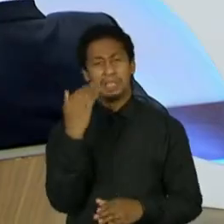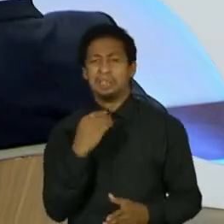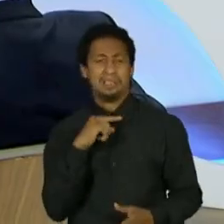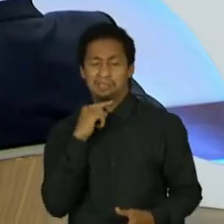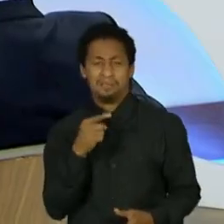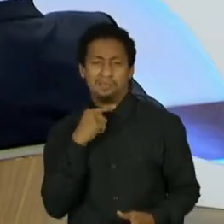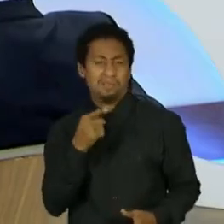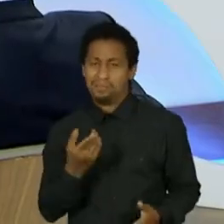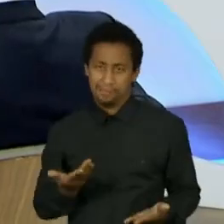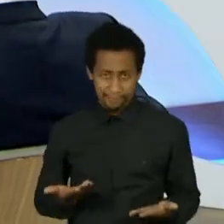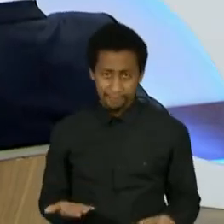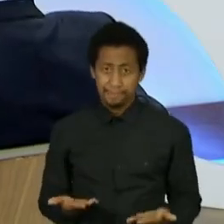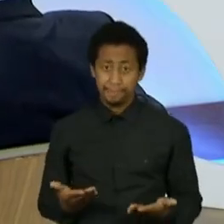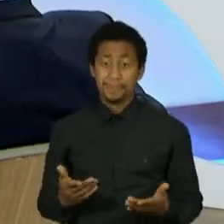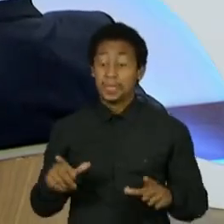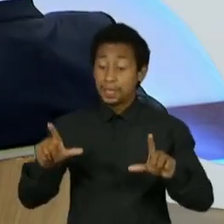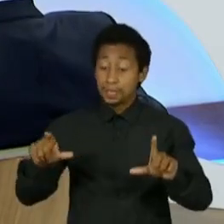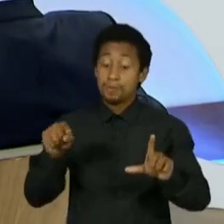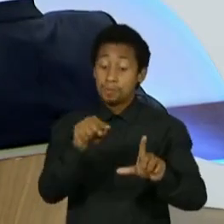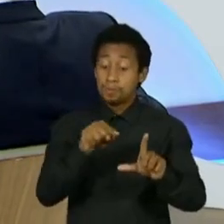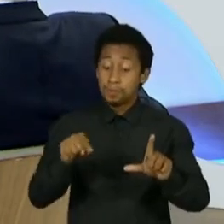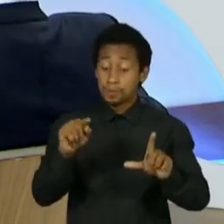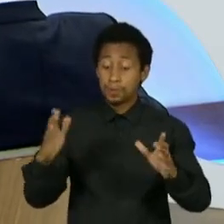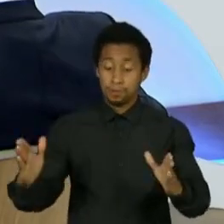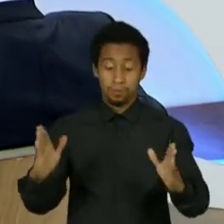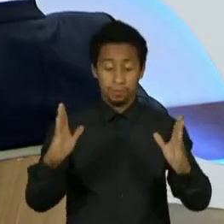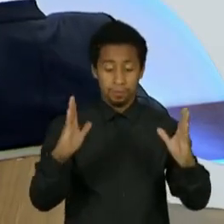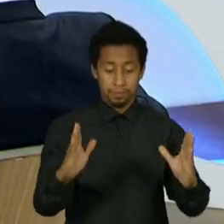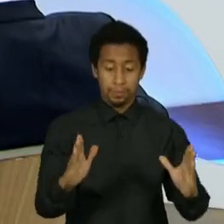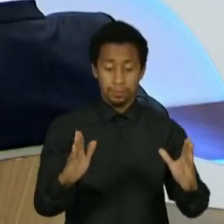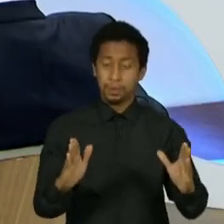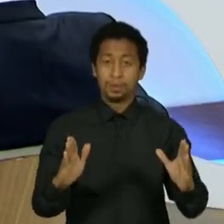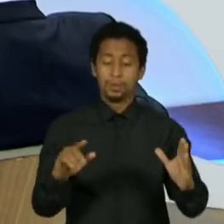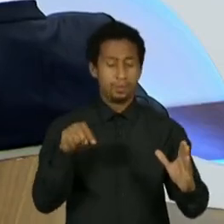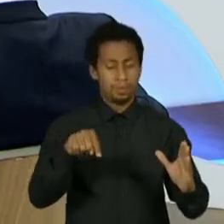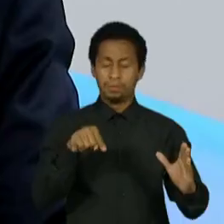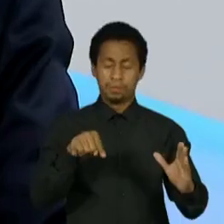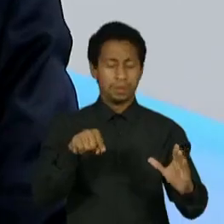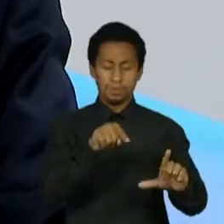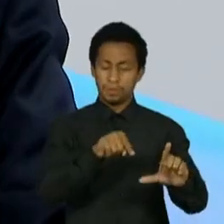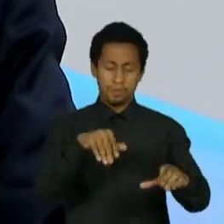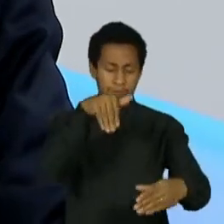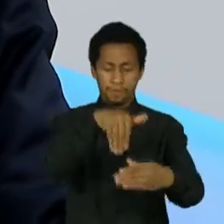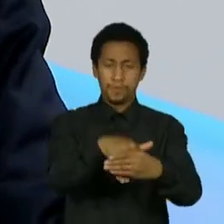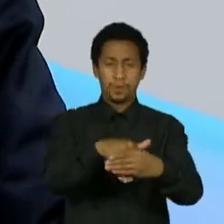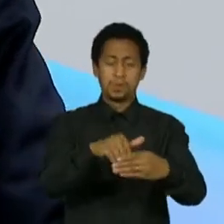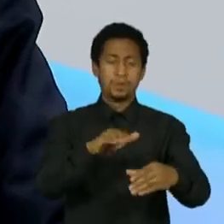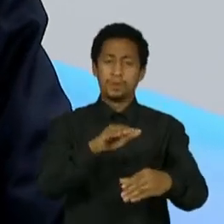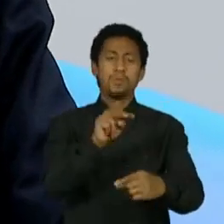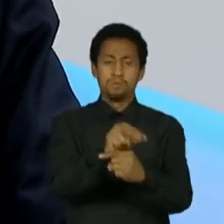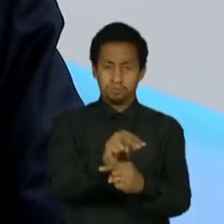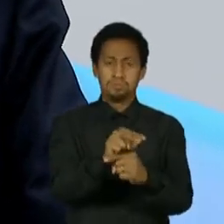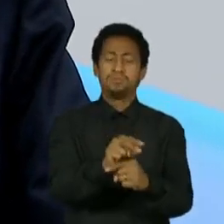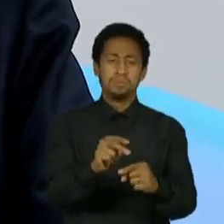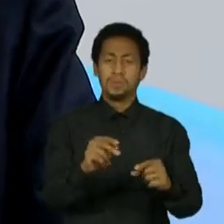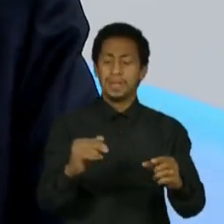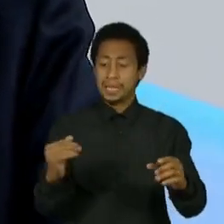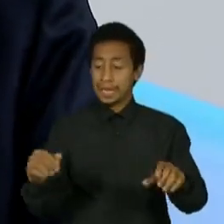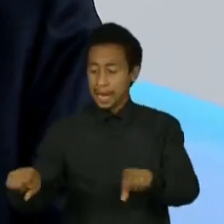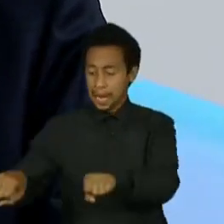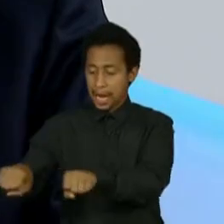mecanismo uma ferramenta a parte da rede mundial de computadores e nada obstante